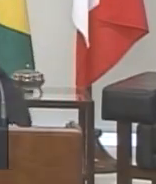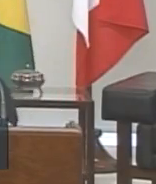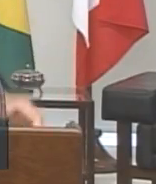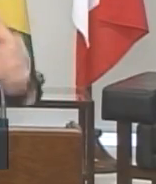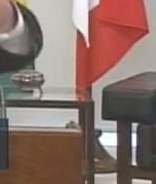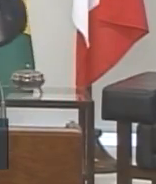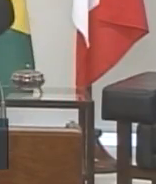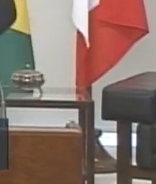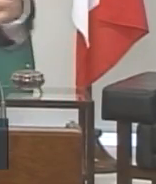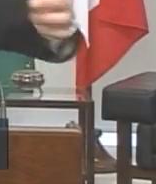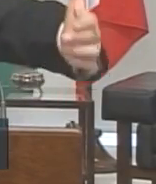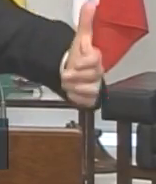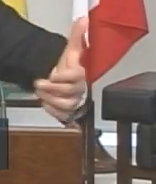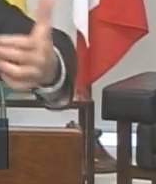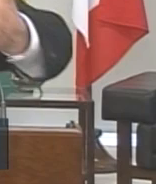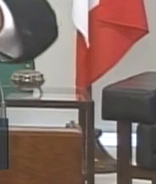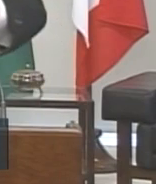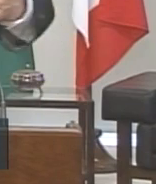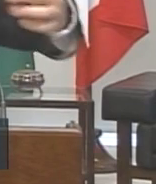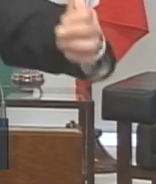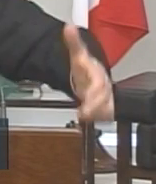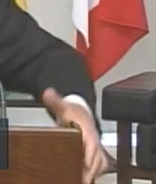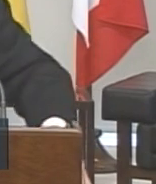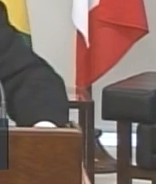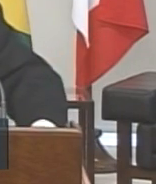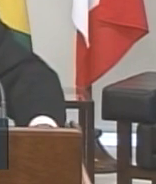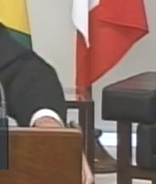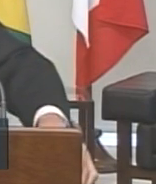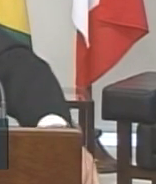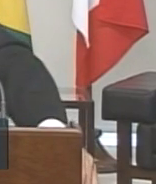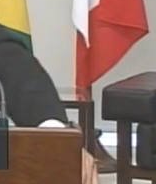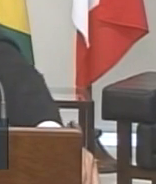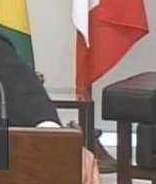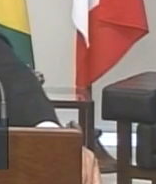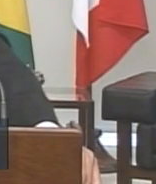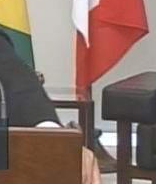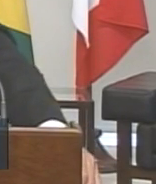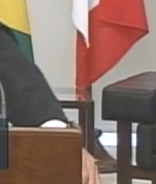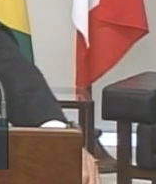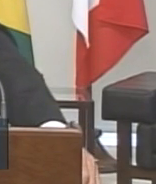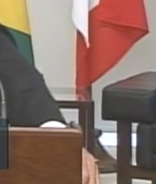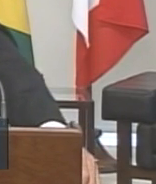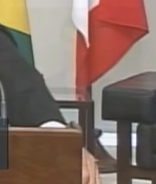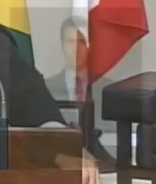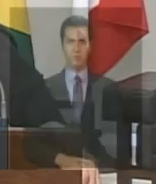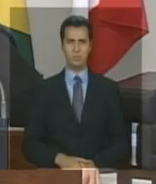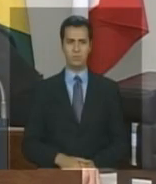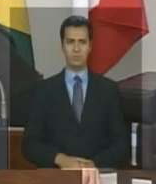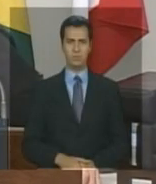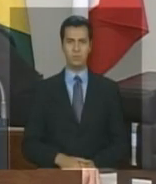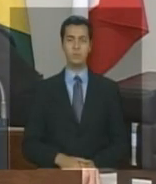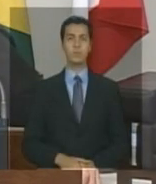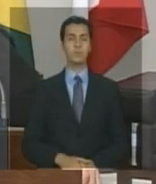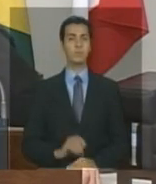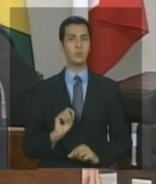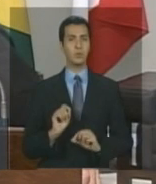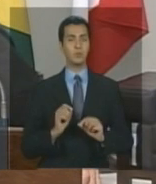countryside, making great friends and involved in cultural and social activities. Isso no sentido de